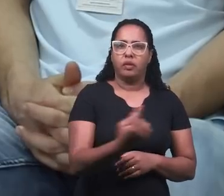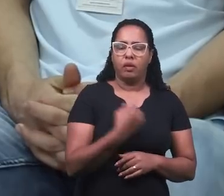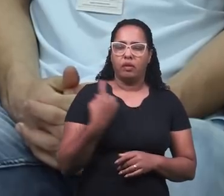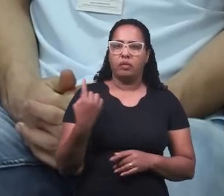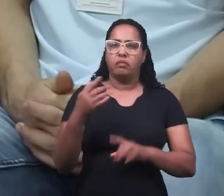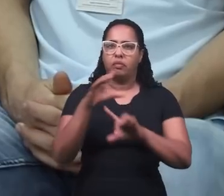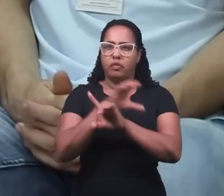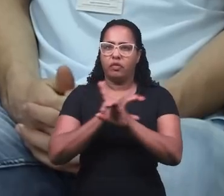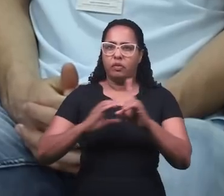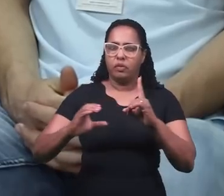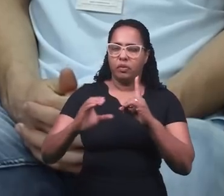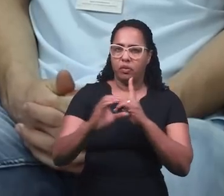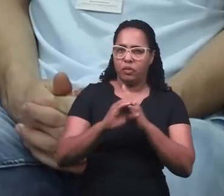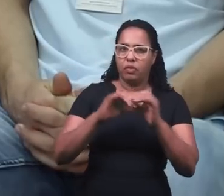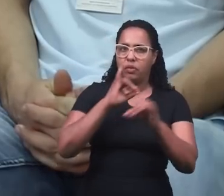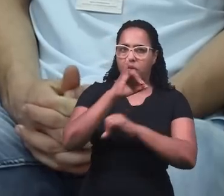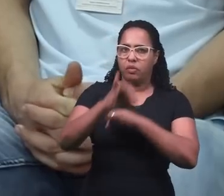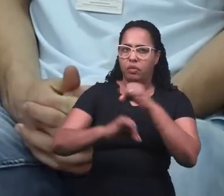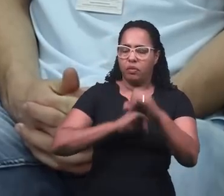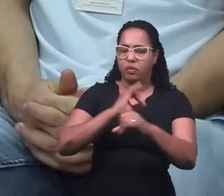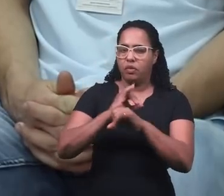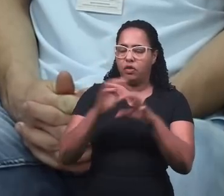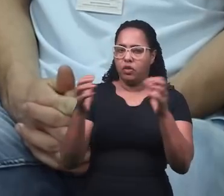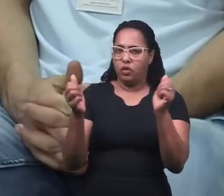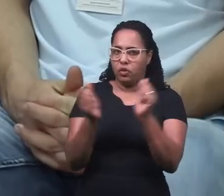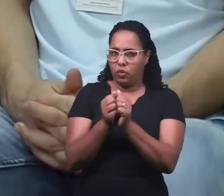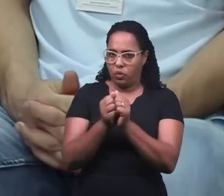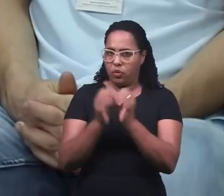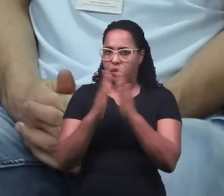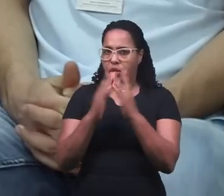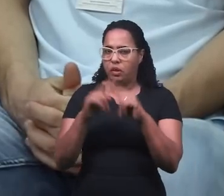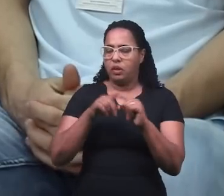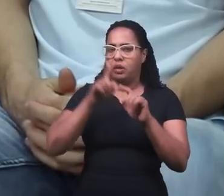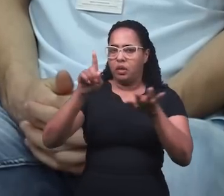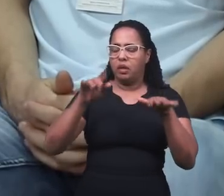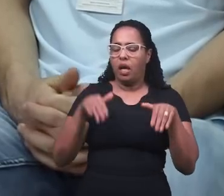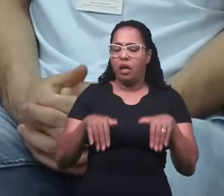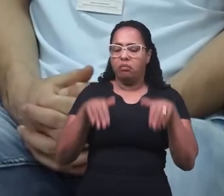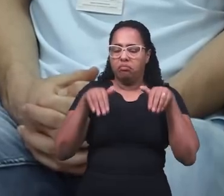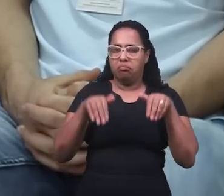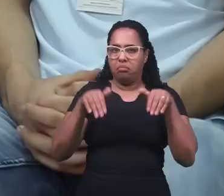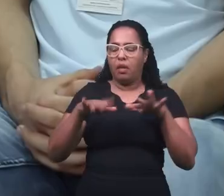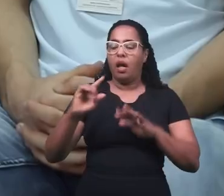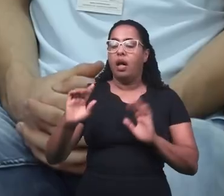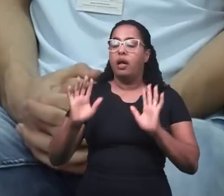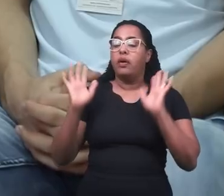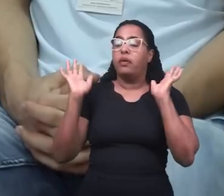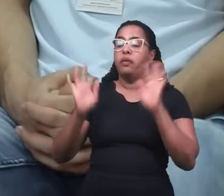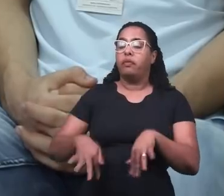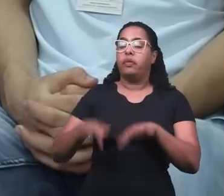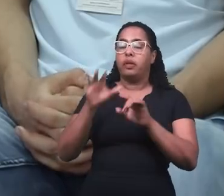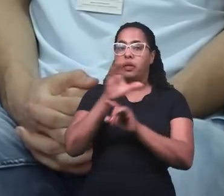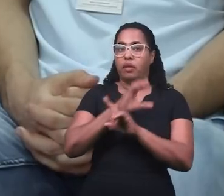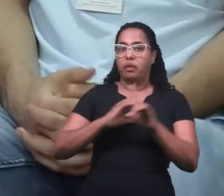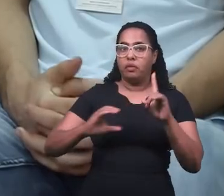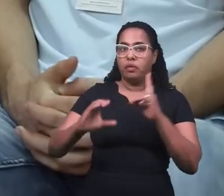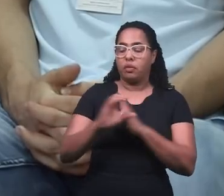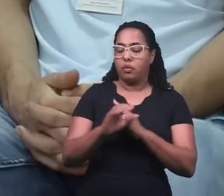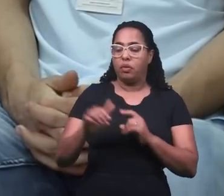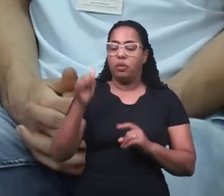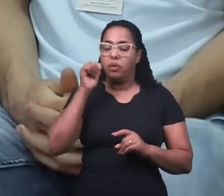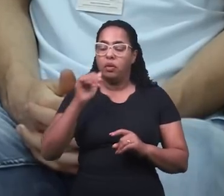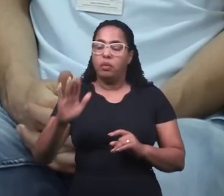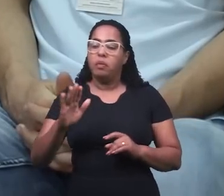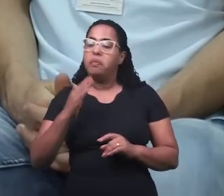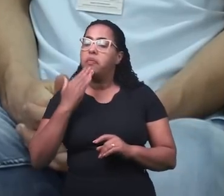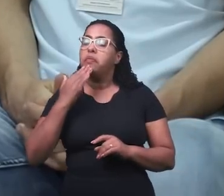estávamos em um culto online junto com a igreja da Austrália, e após esse culto, uma das nossas